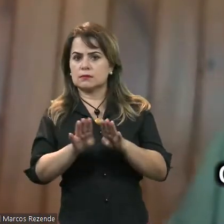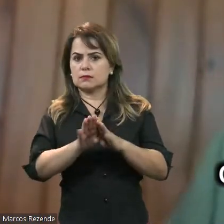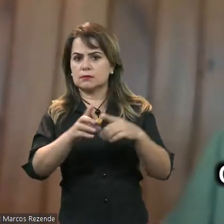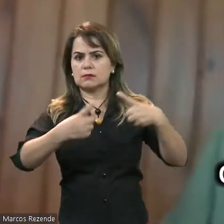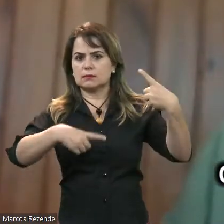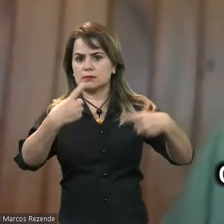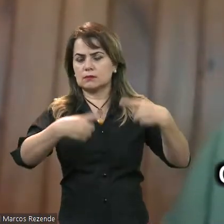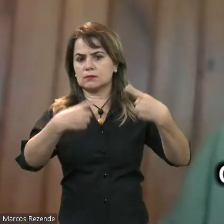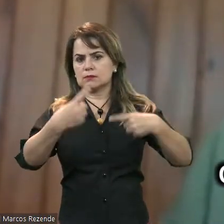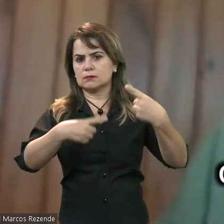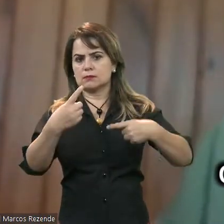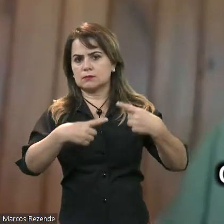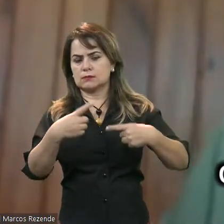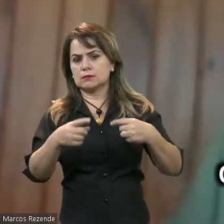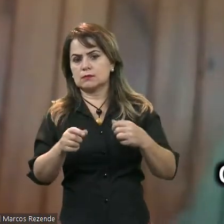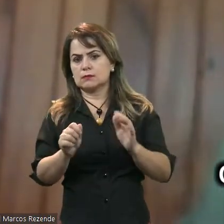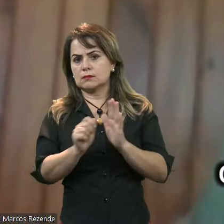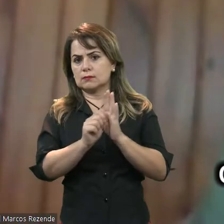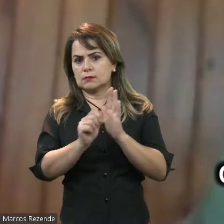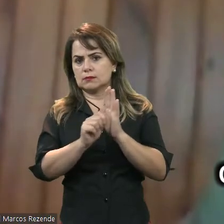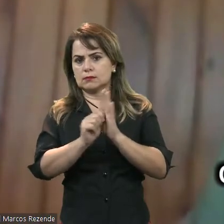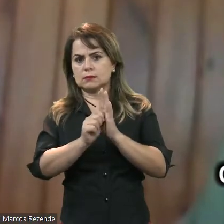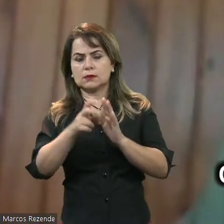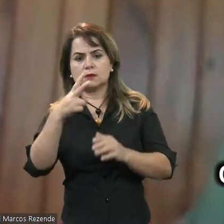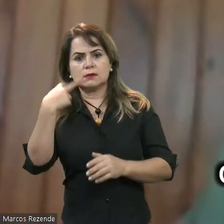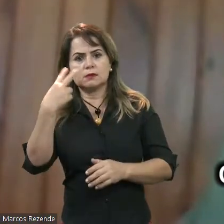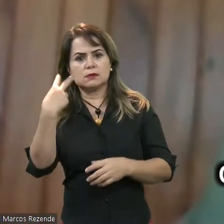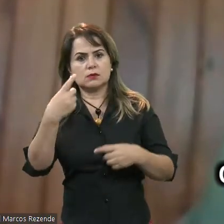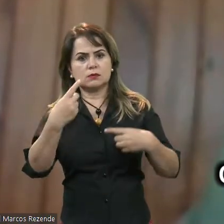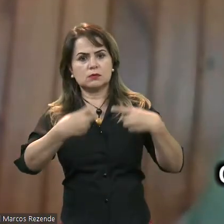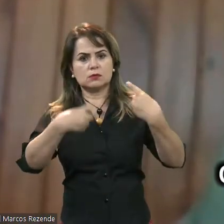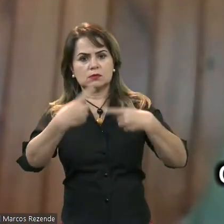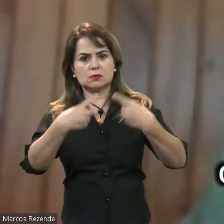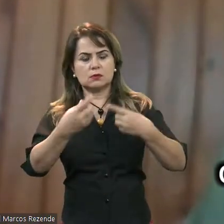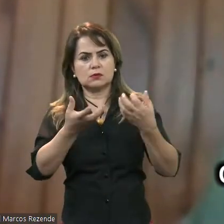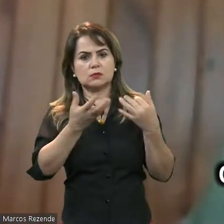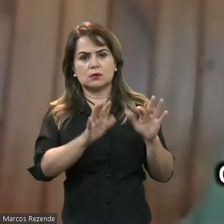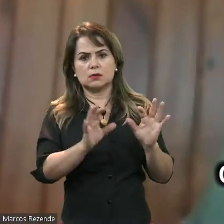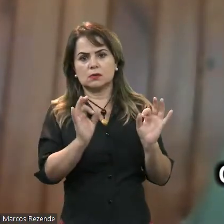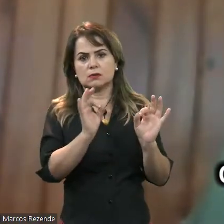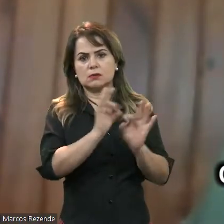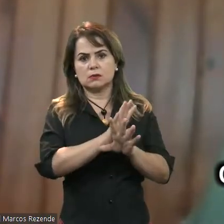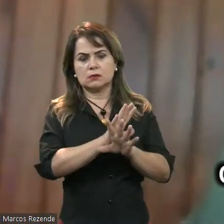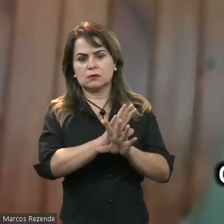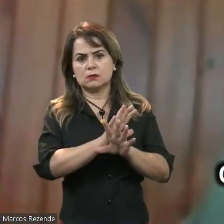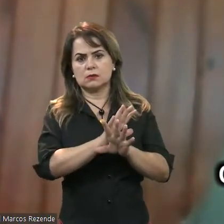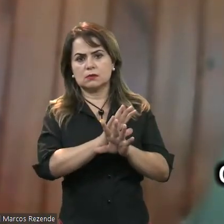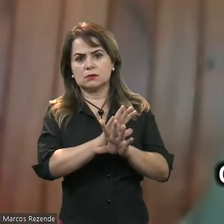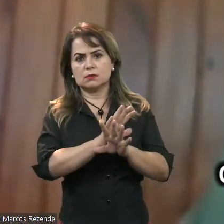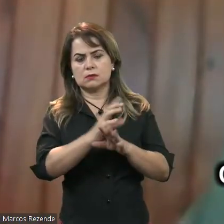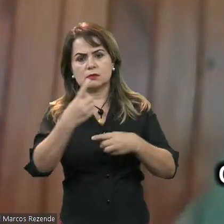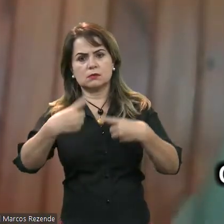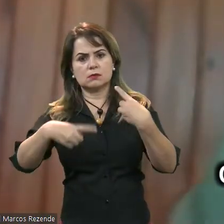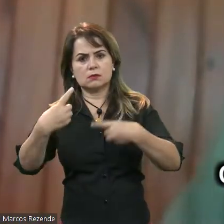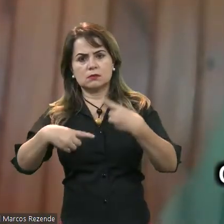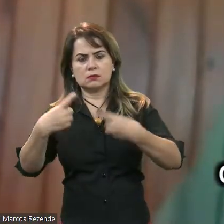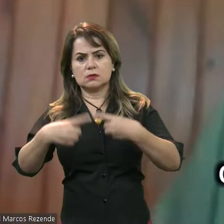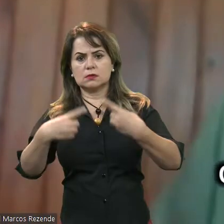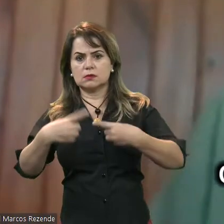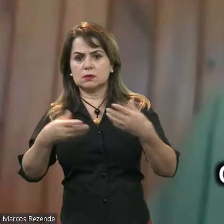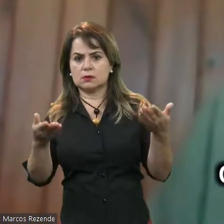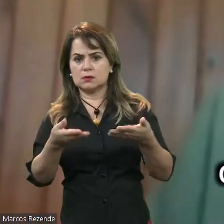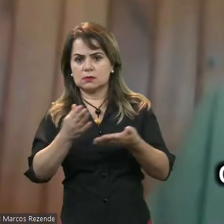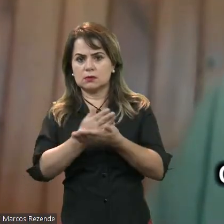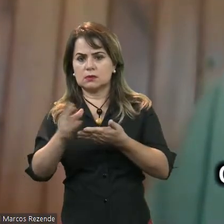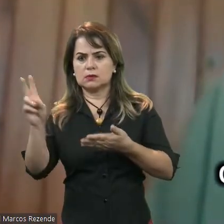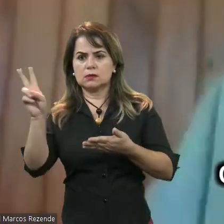as mencionadas atas. Não havendo quem queira discuti-las, encerramos a discussão e passamos à